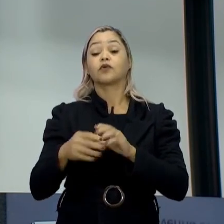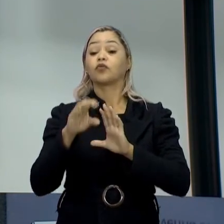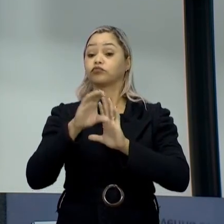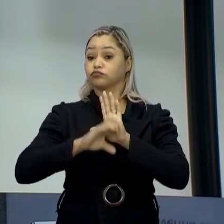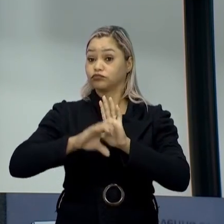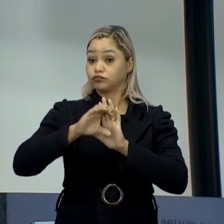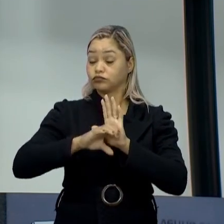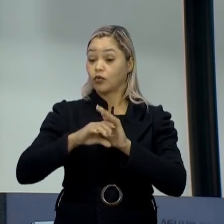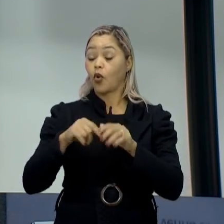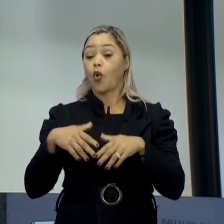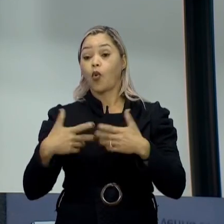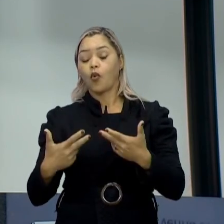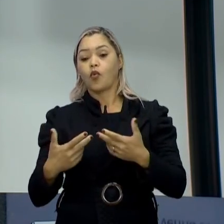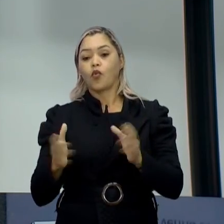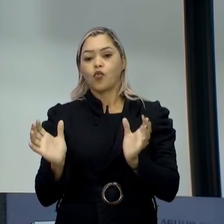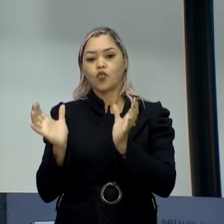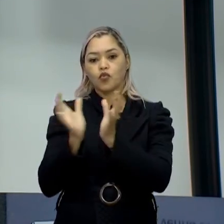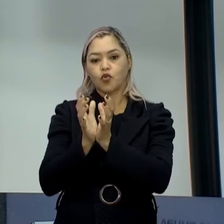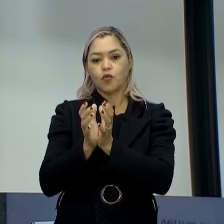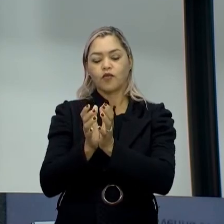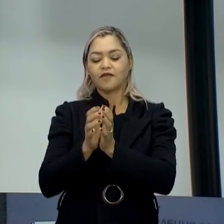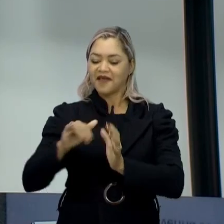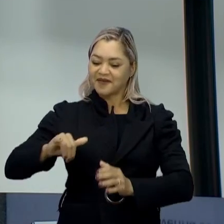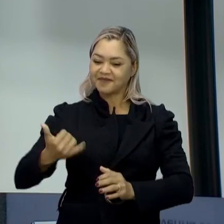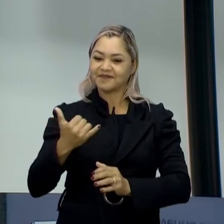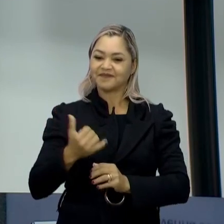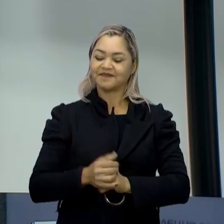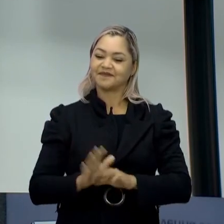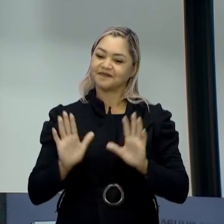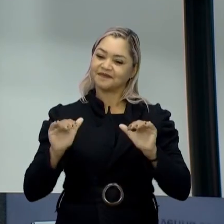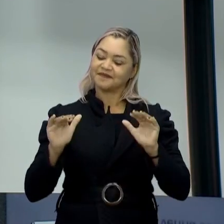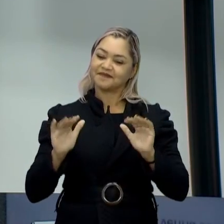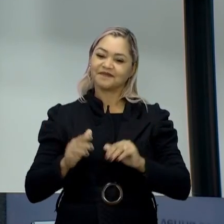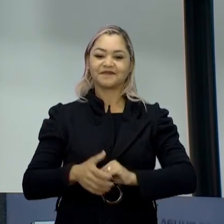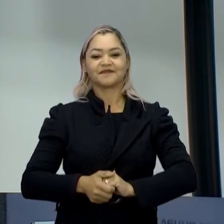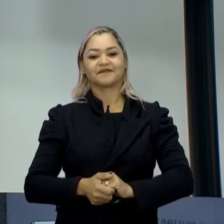retomar em grupo e aproveitem, tá bom? Eu vou ficando por aqui